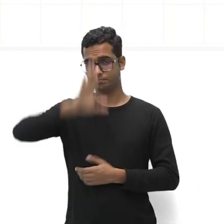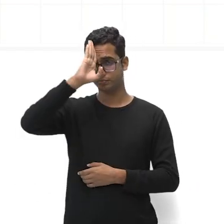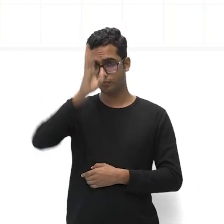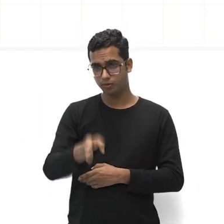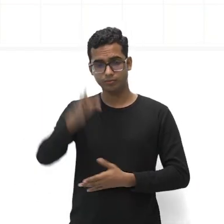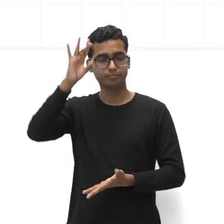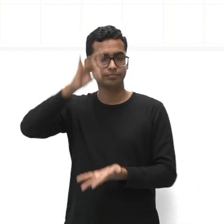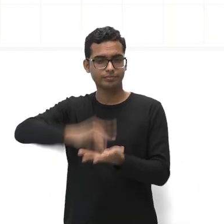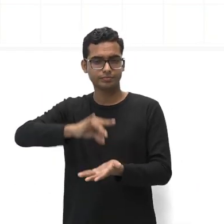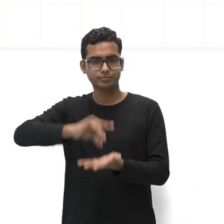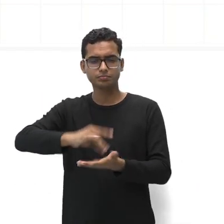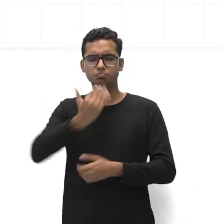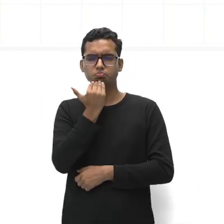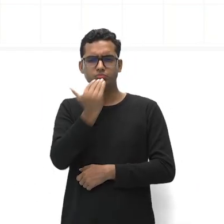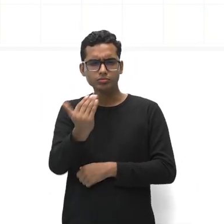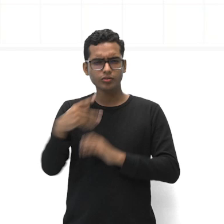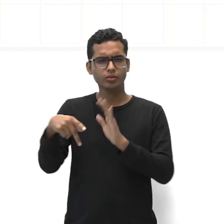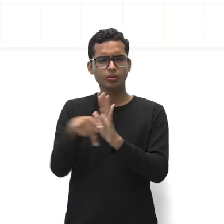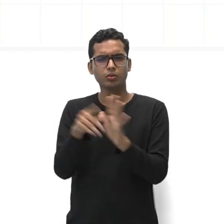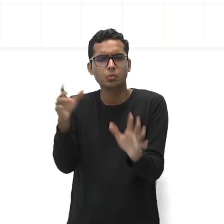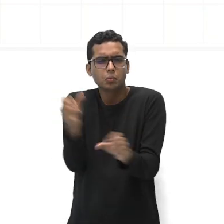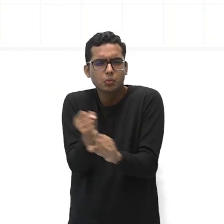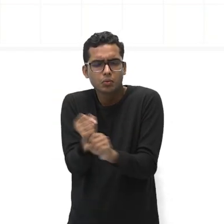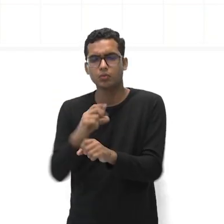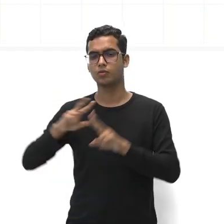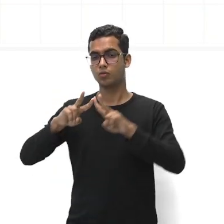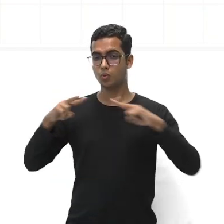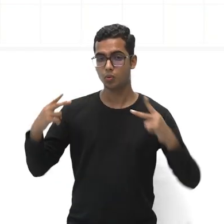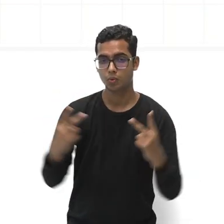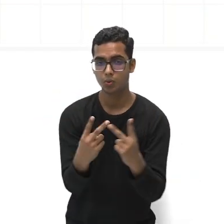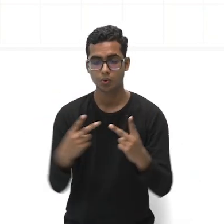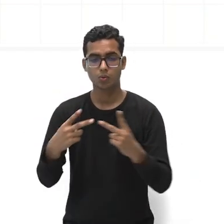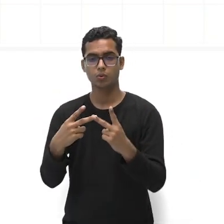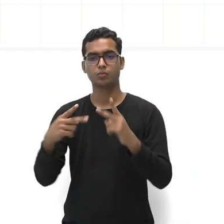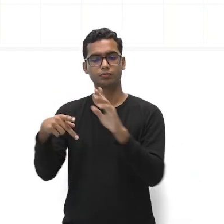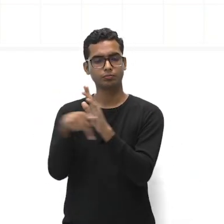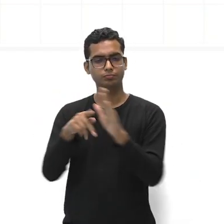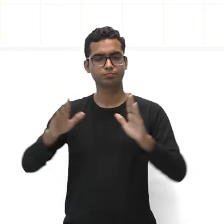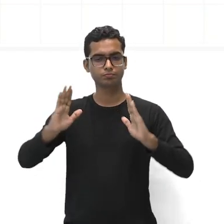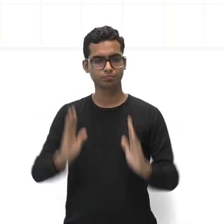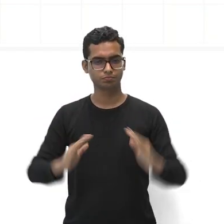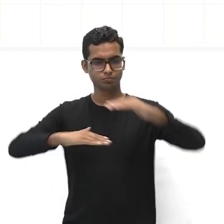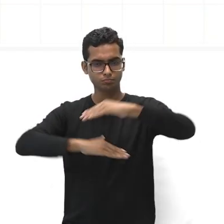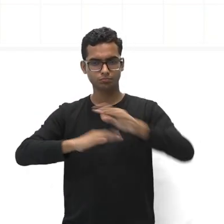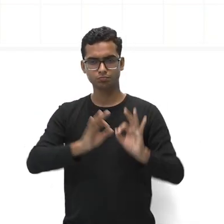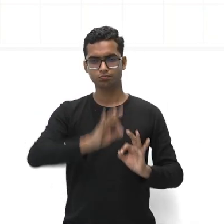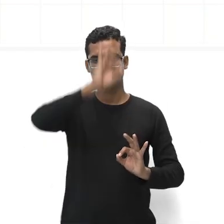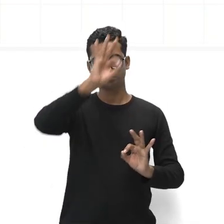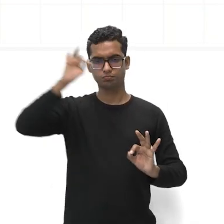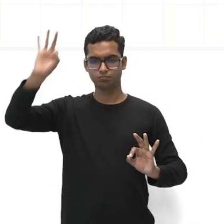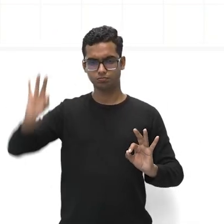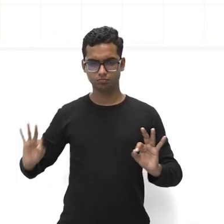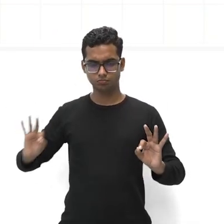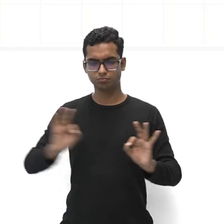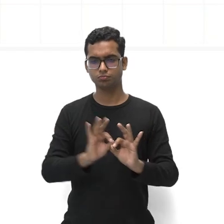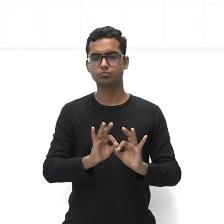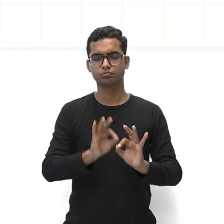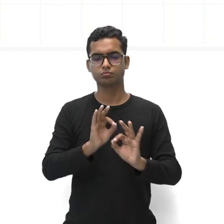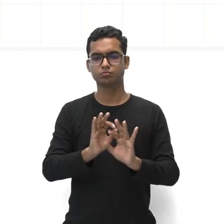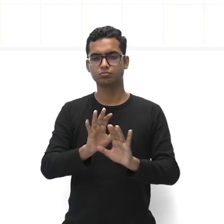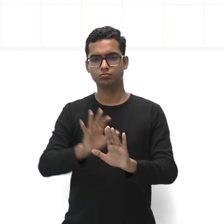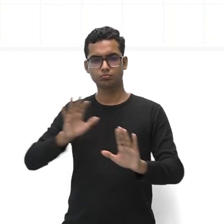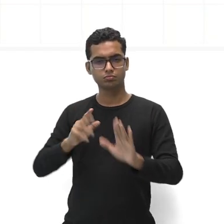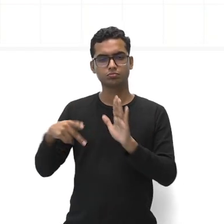direto, né? Pede apenas para que a gente calcule o volume de um cubo